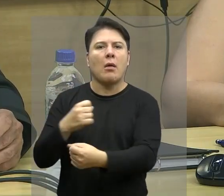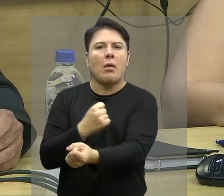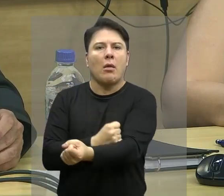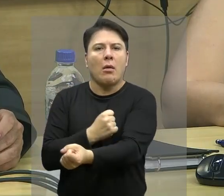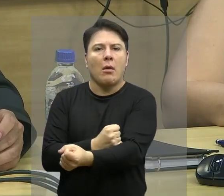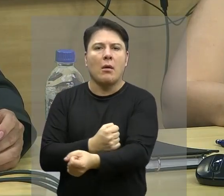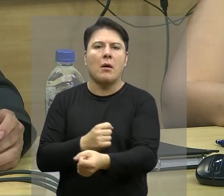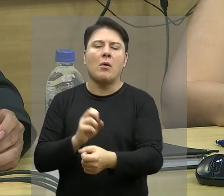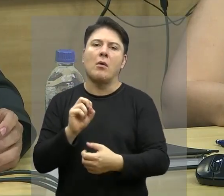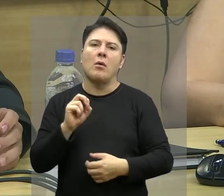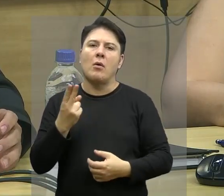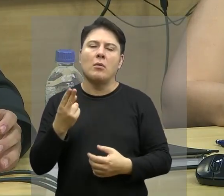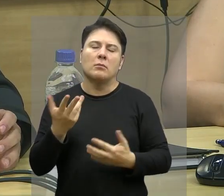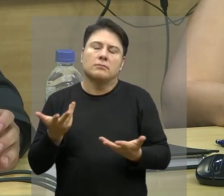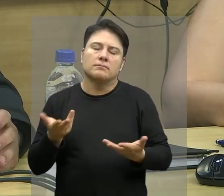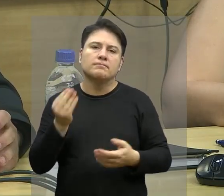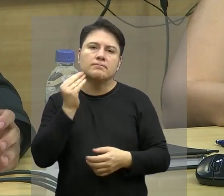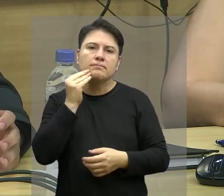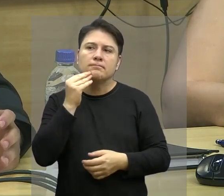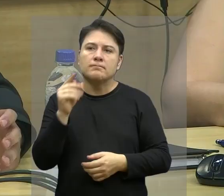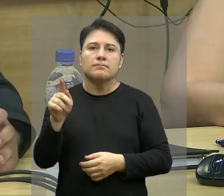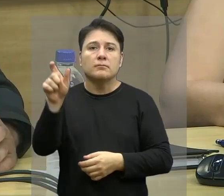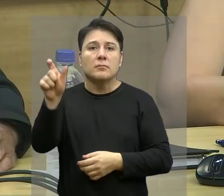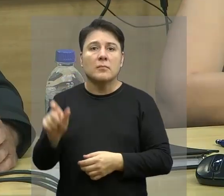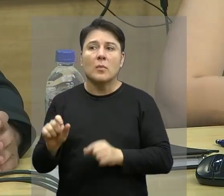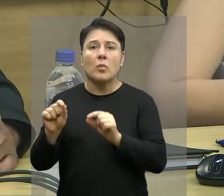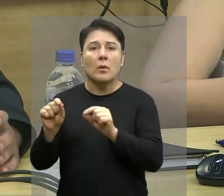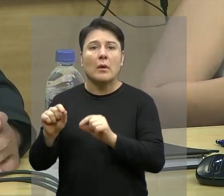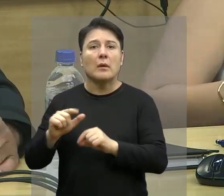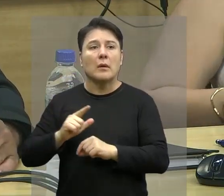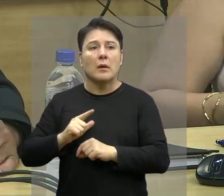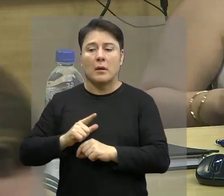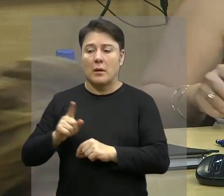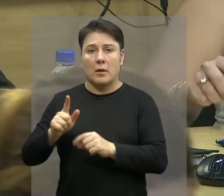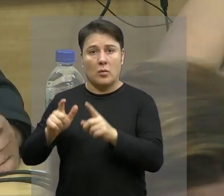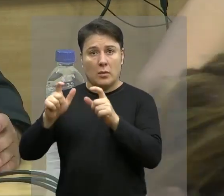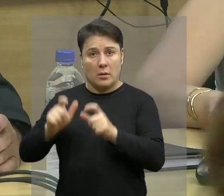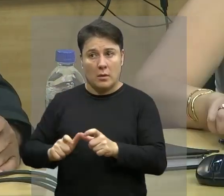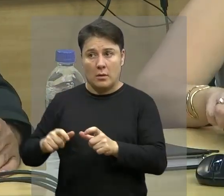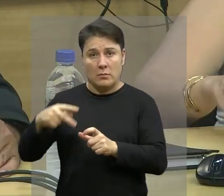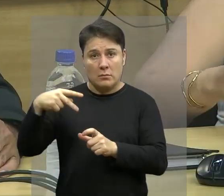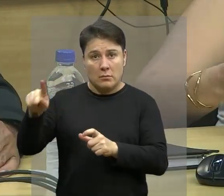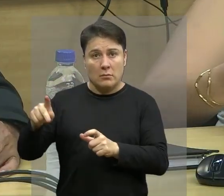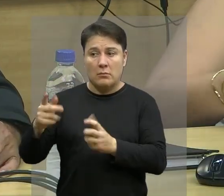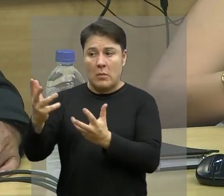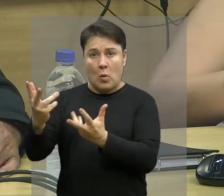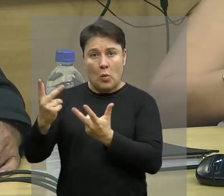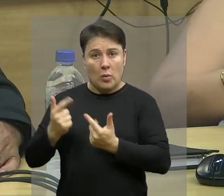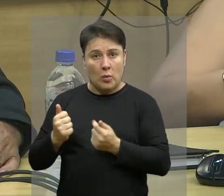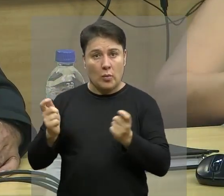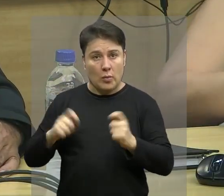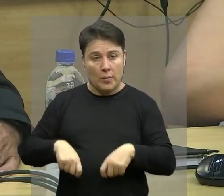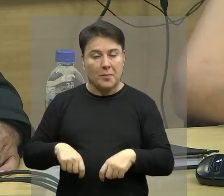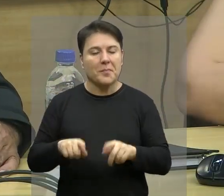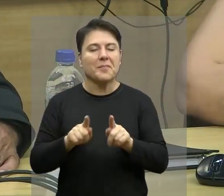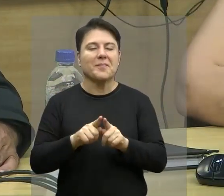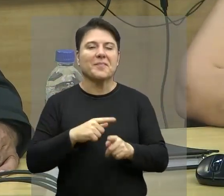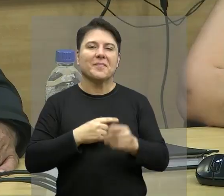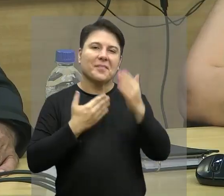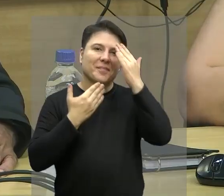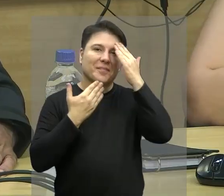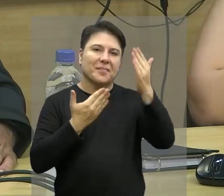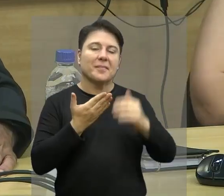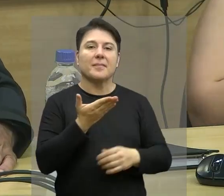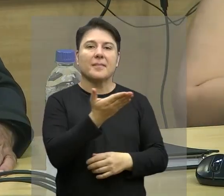pelo menos fazer com que o indivíduo tenha um espaço, um lugar para que ele seja acolhido. Quero aproveitar e já agradecer